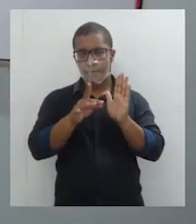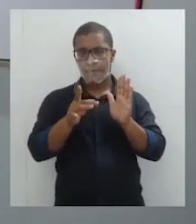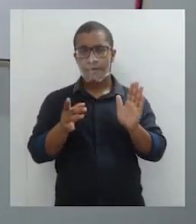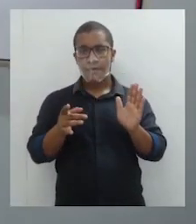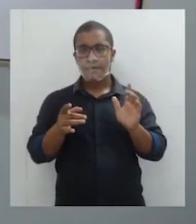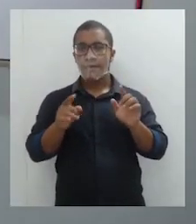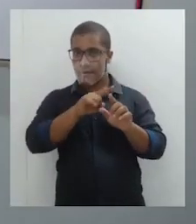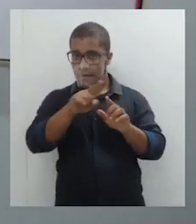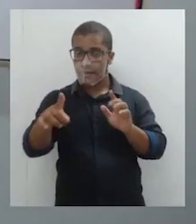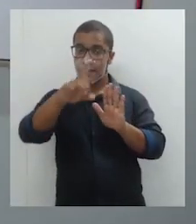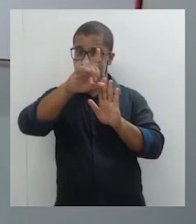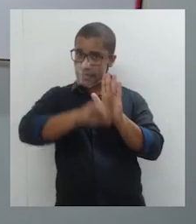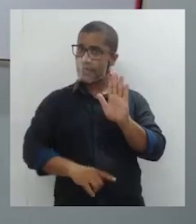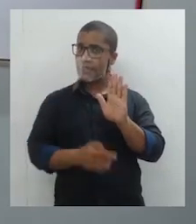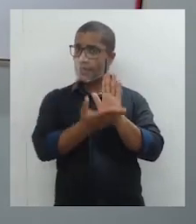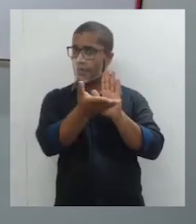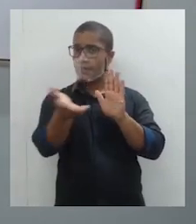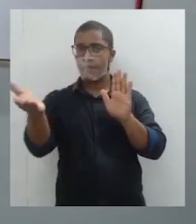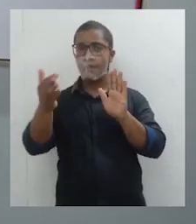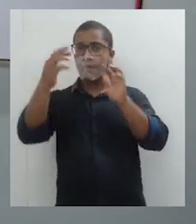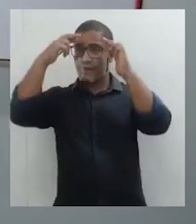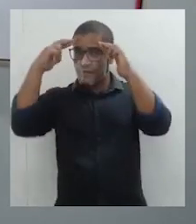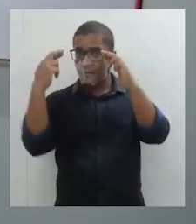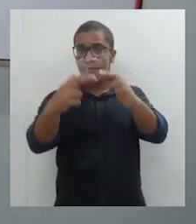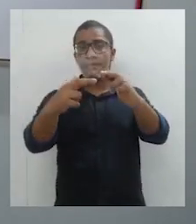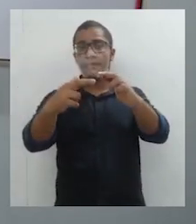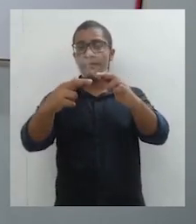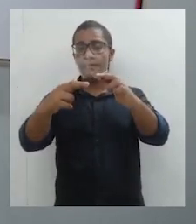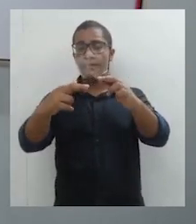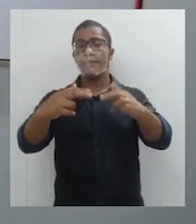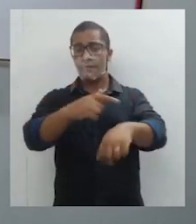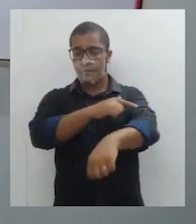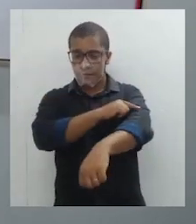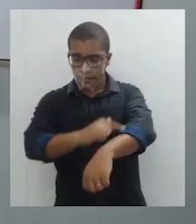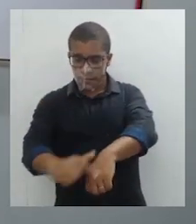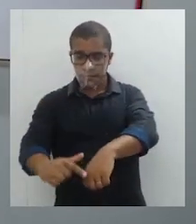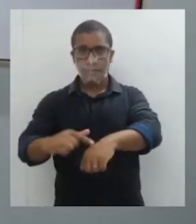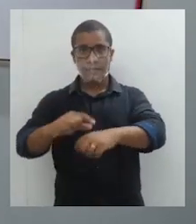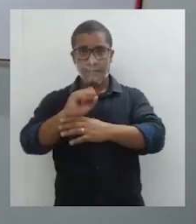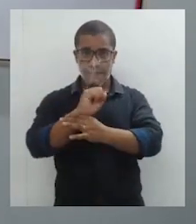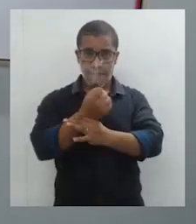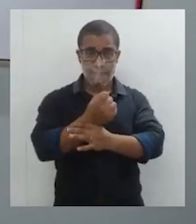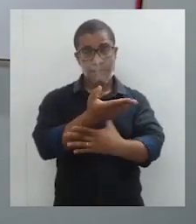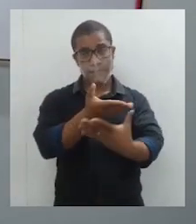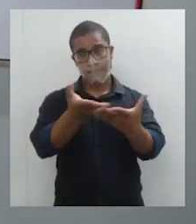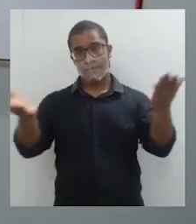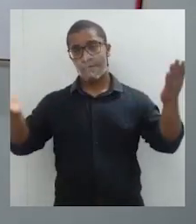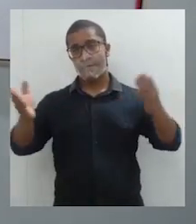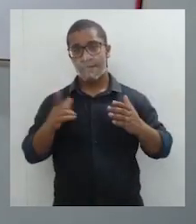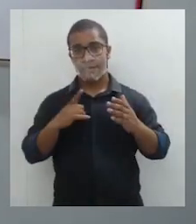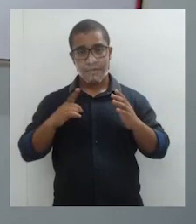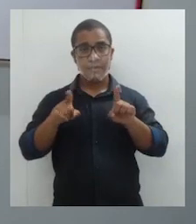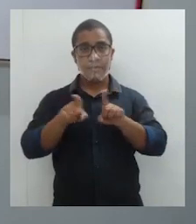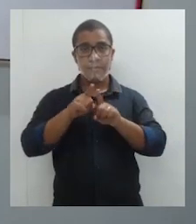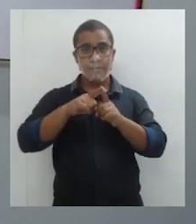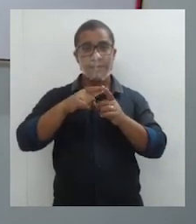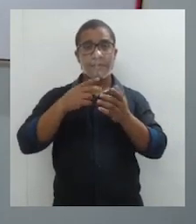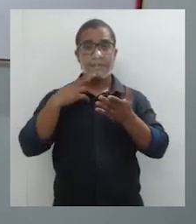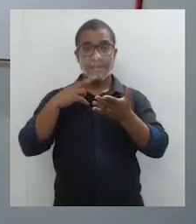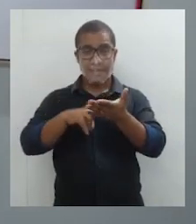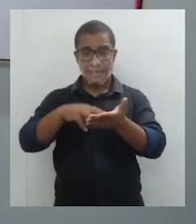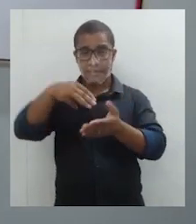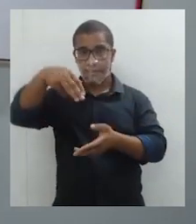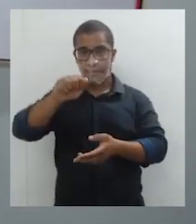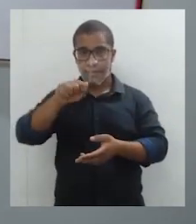à toa eles tem o seu direito o respeito à dignidade assegurada também pela Carta Magna